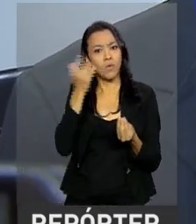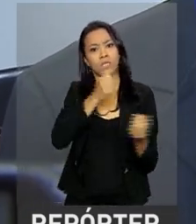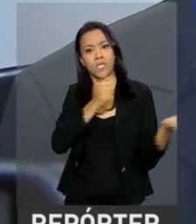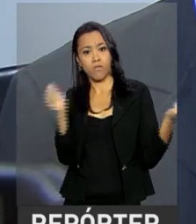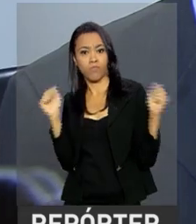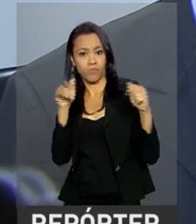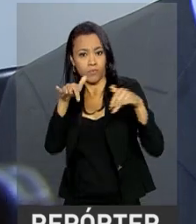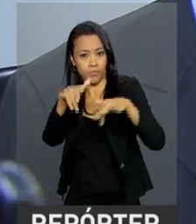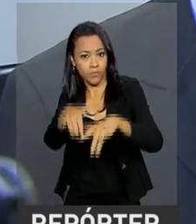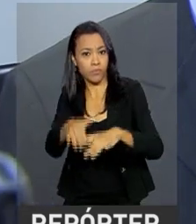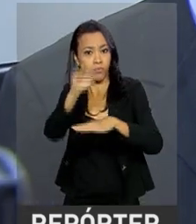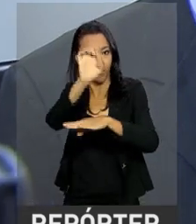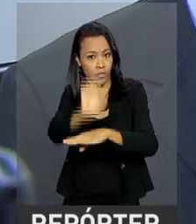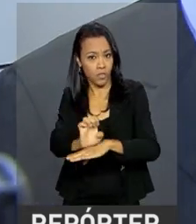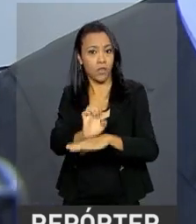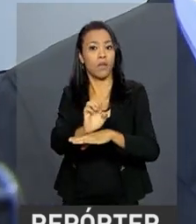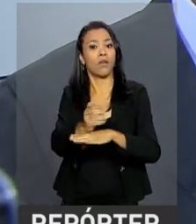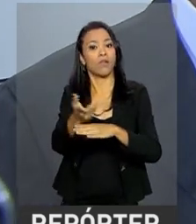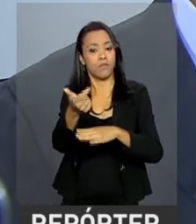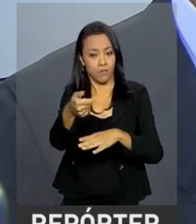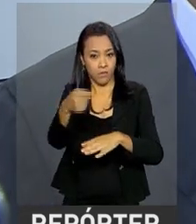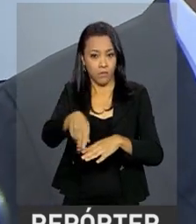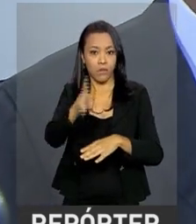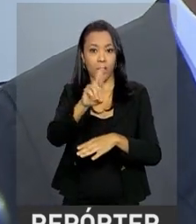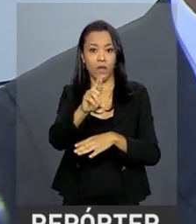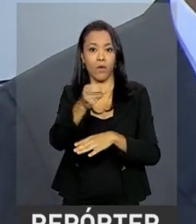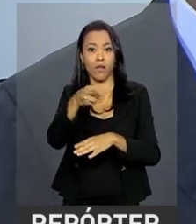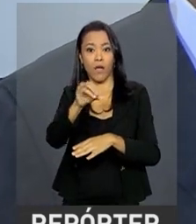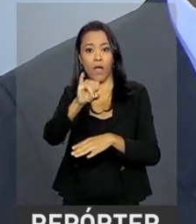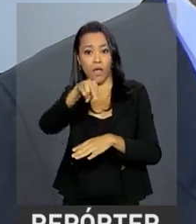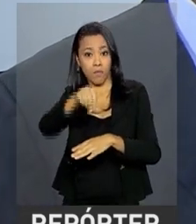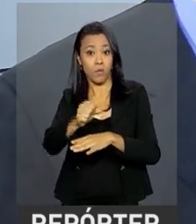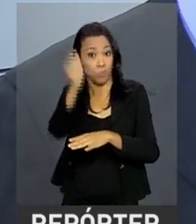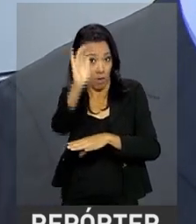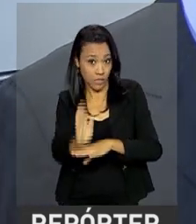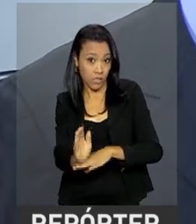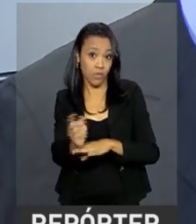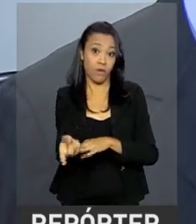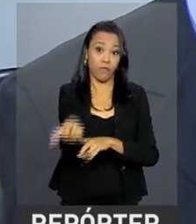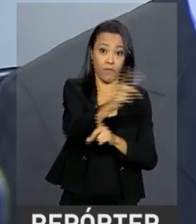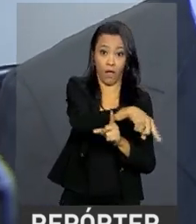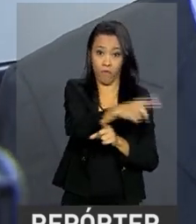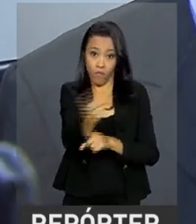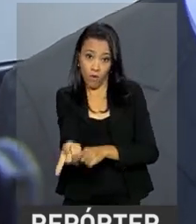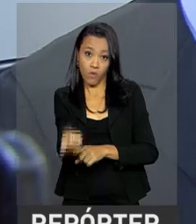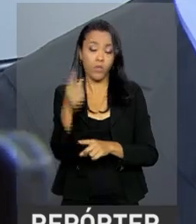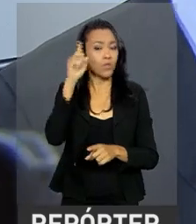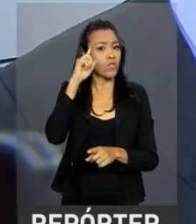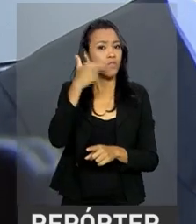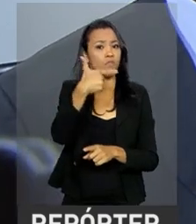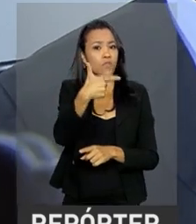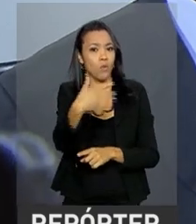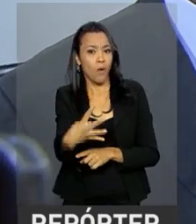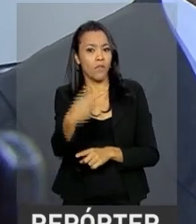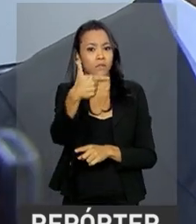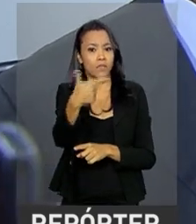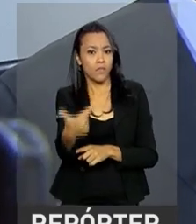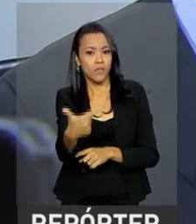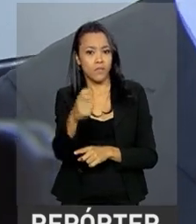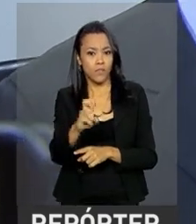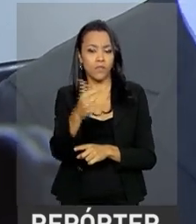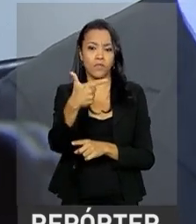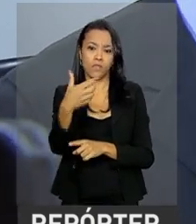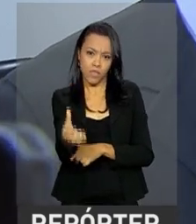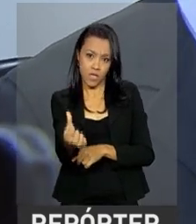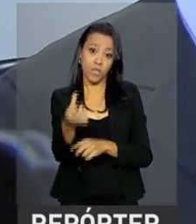vê migrando pro Brasil a ida e vinda e dia 24 25 e 26 Ministério da Justiça Ministério das